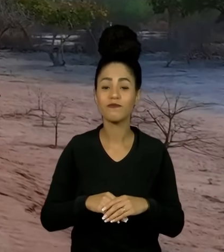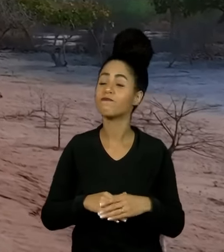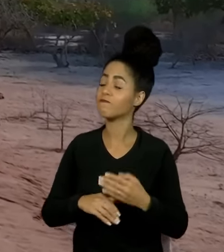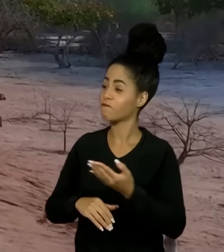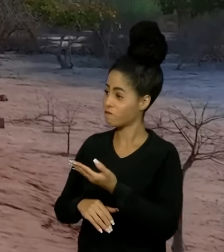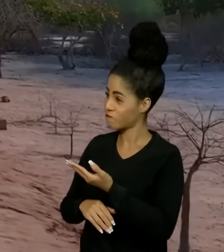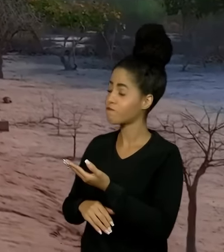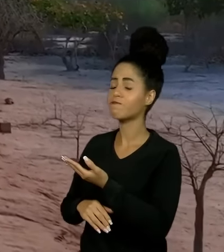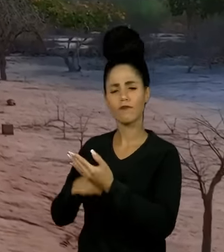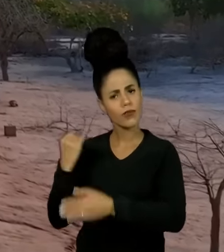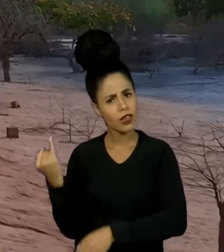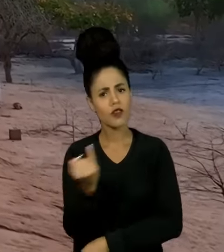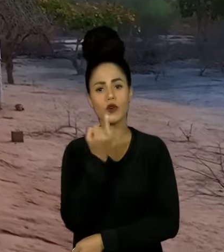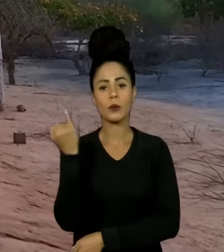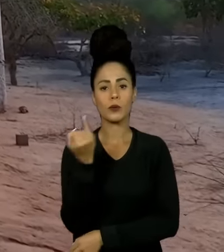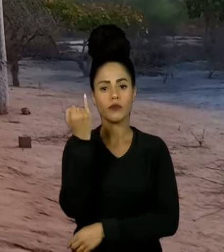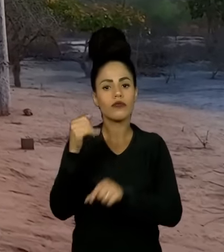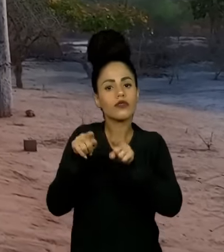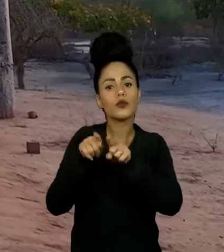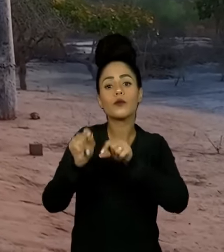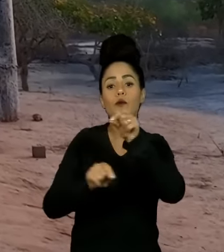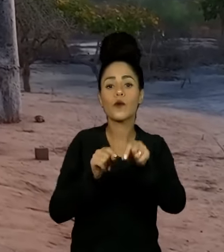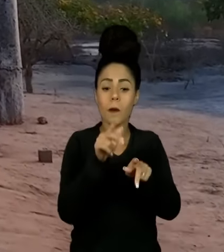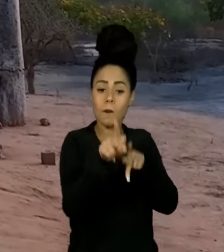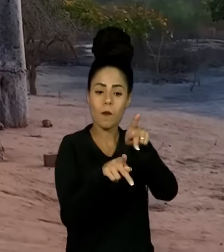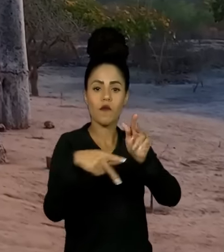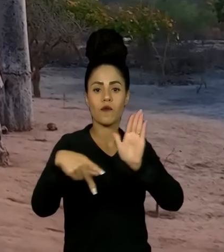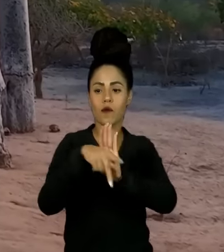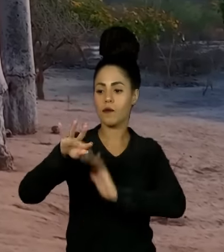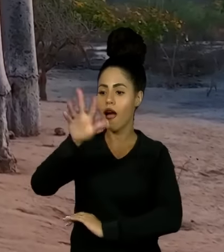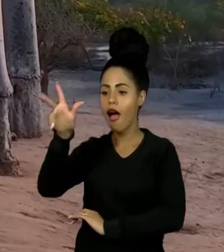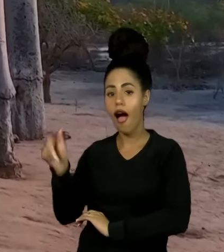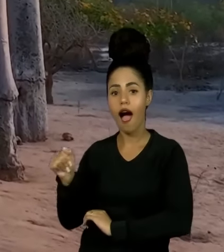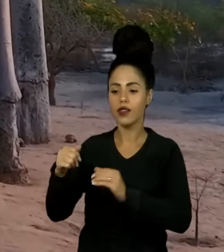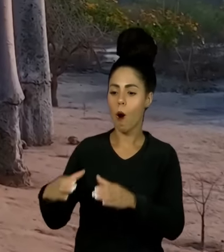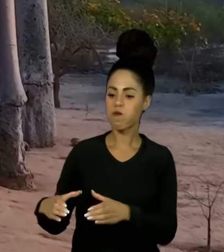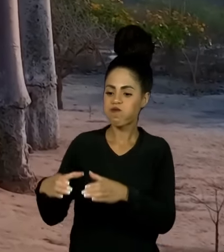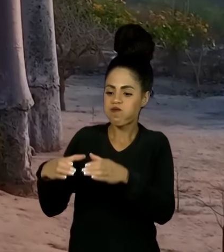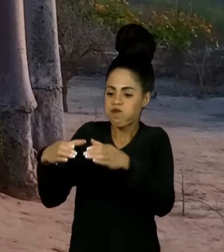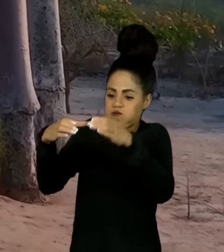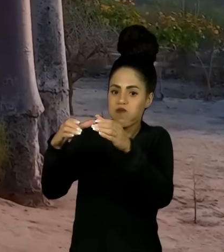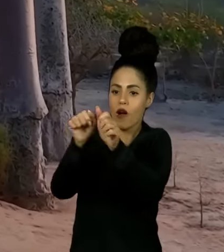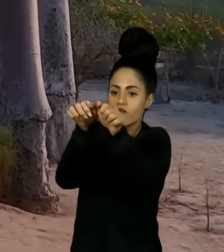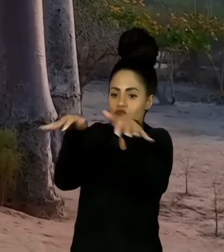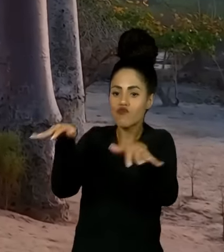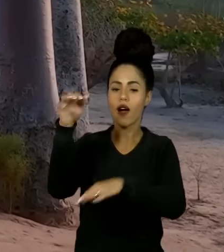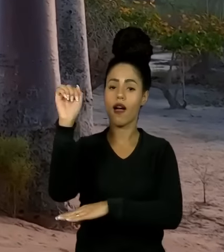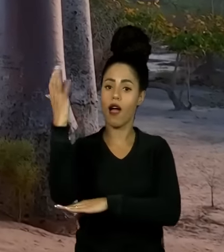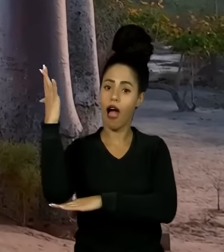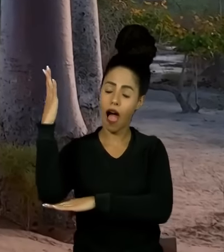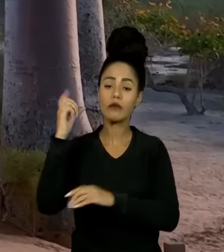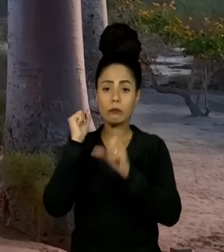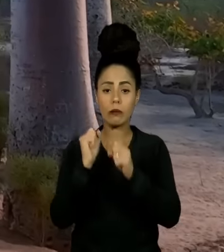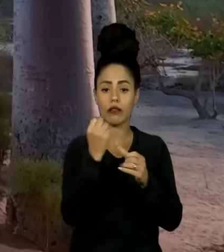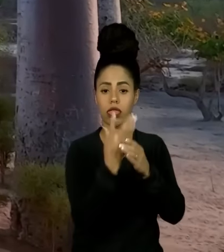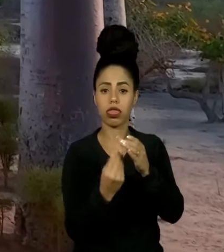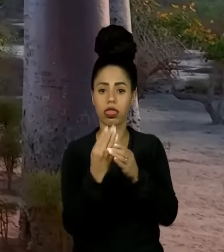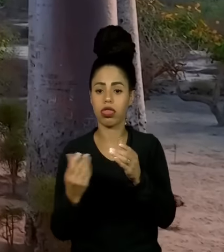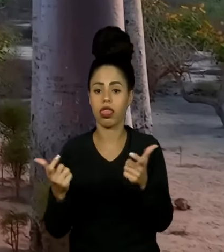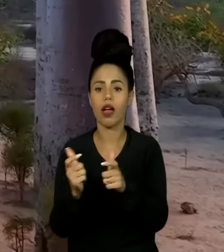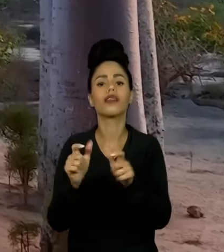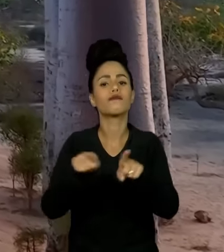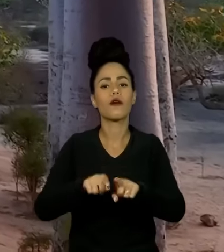Apesar da importância, principalmente para o povo africano, o baobá está ameaçado pelos desmatamentos e pelas